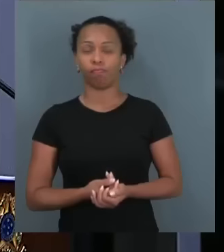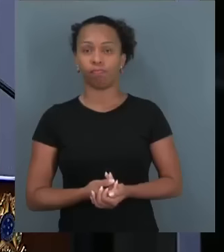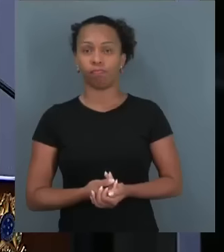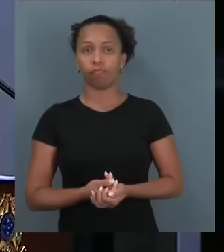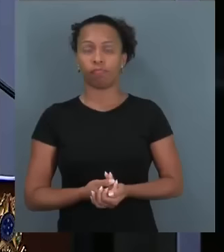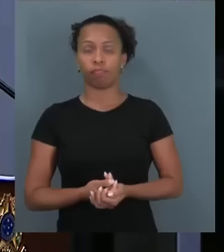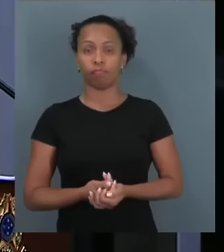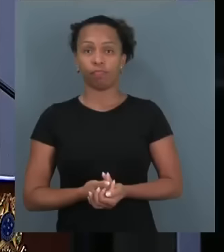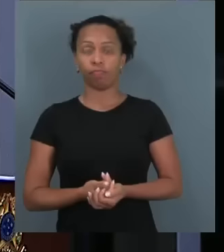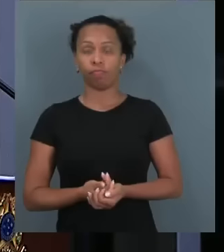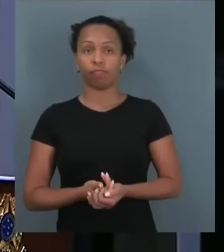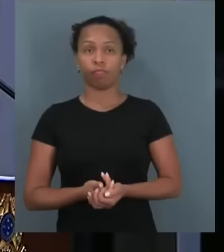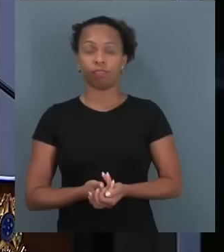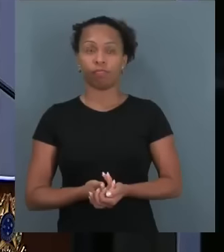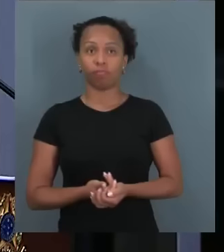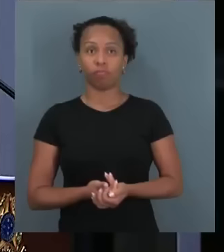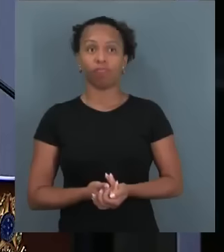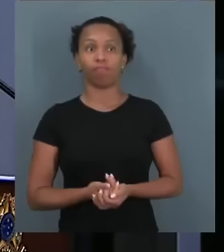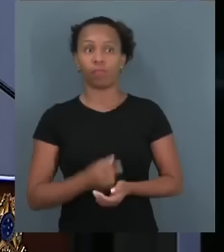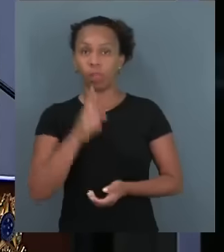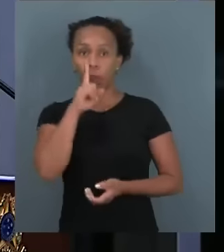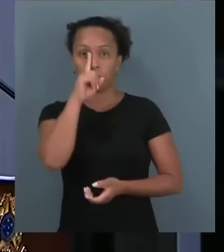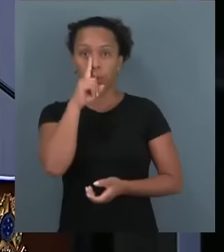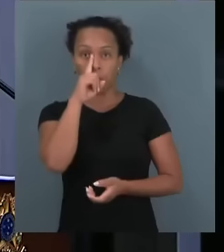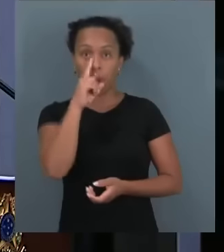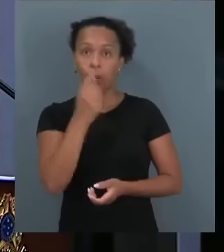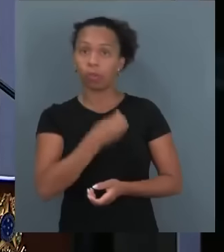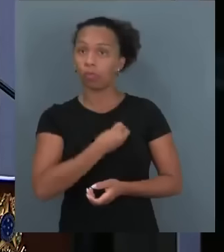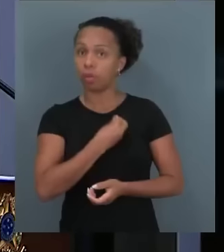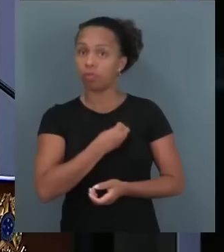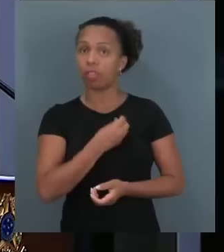Ou seja, corre até risco de vida.